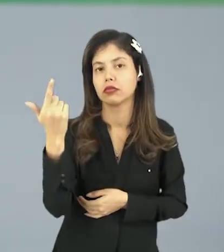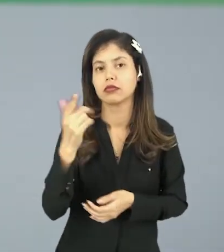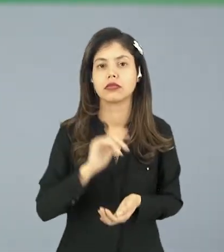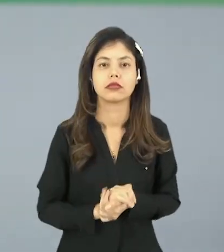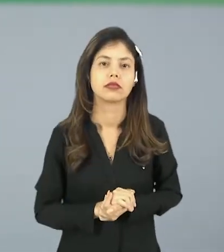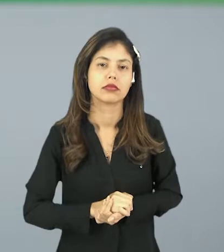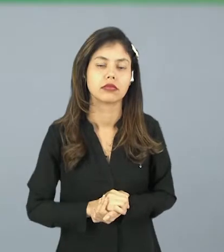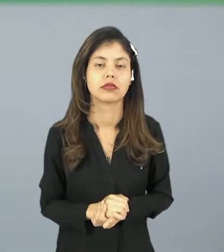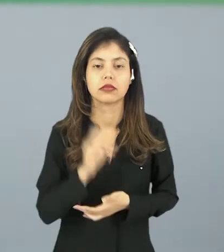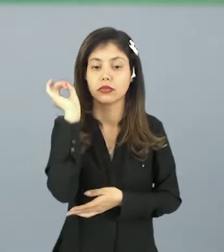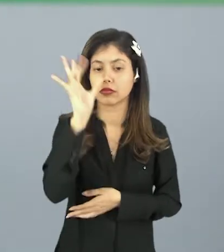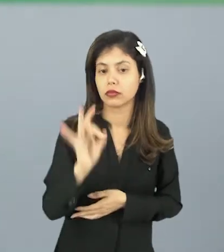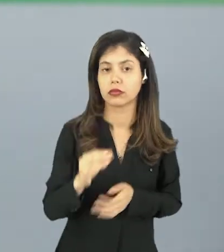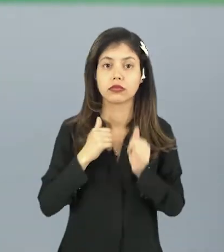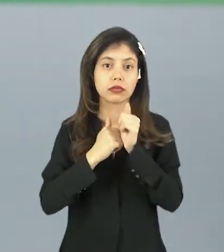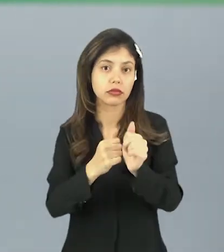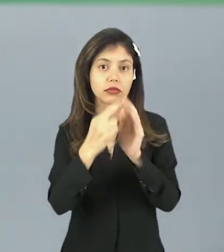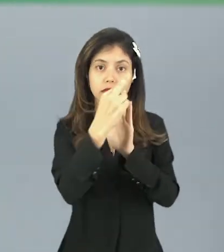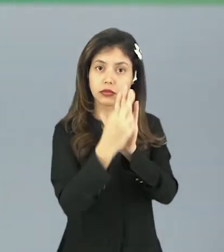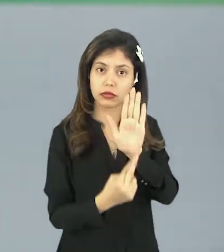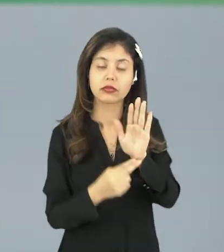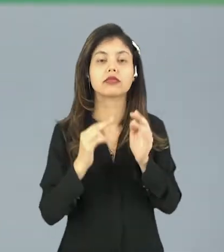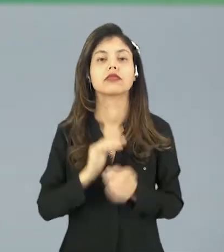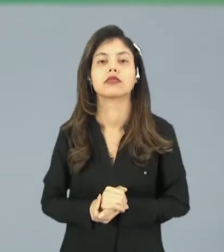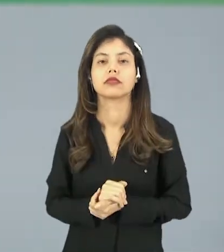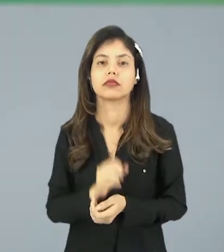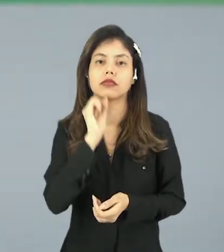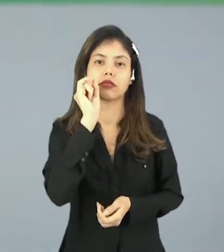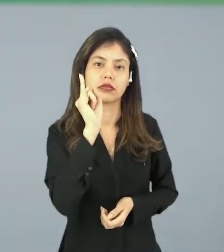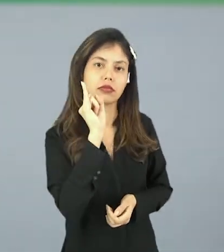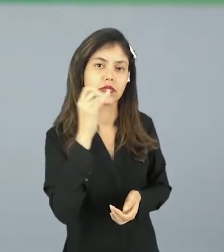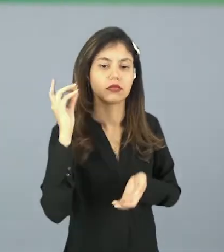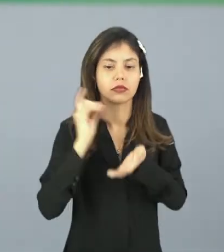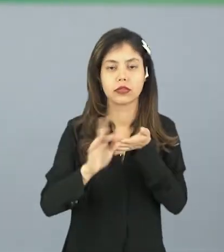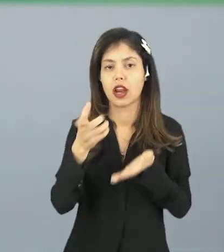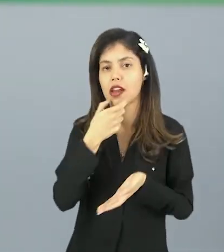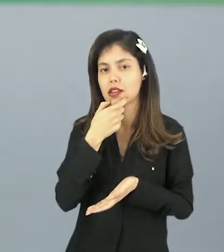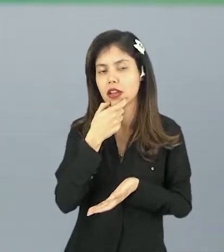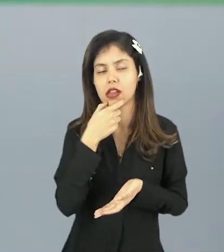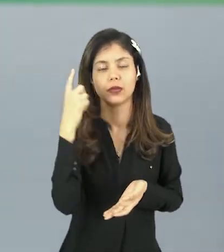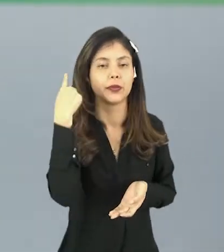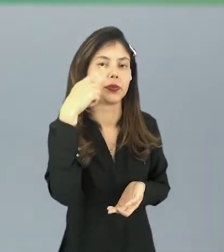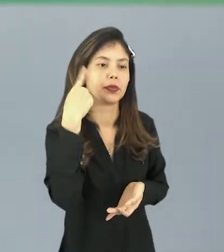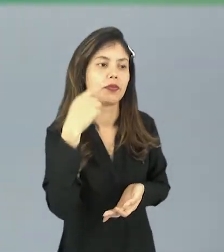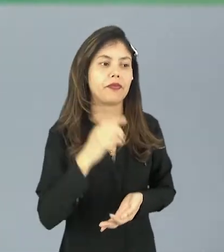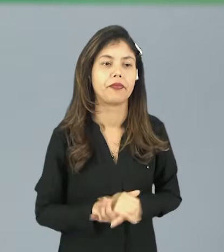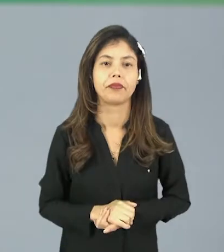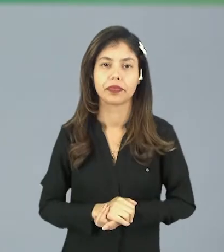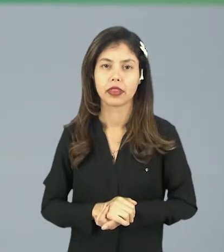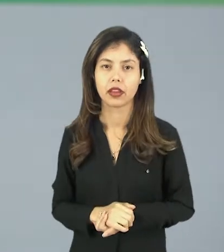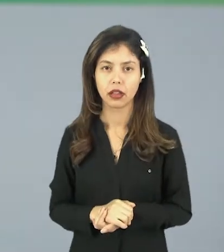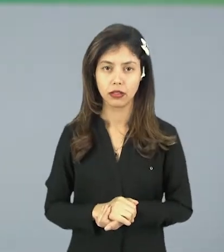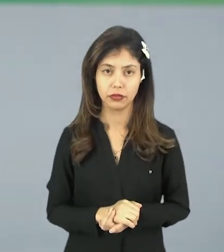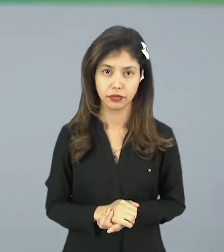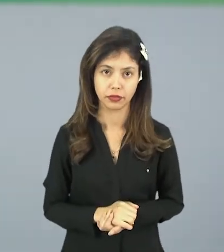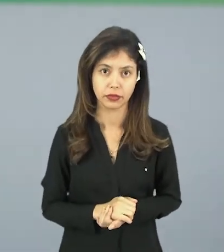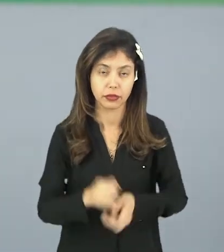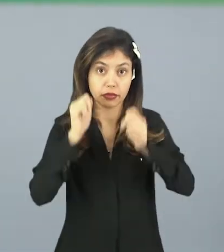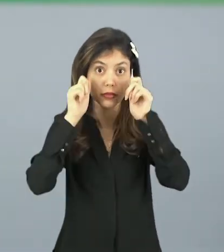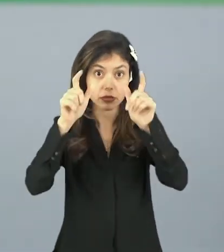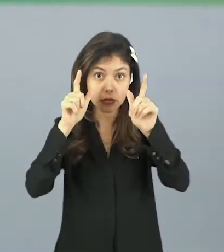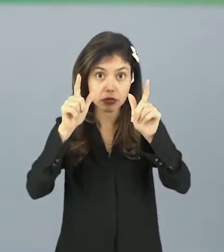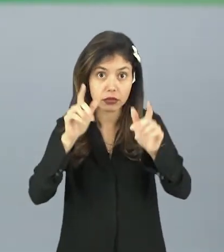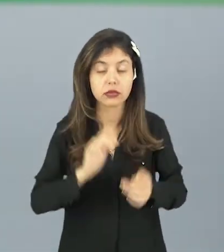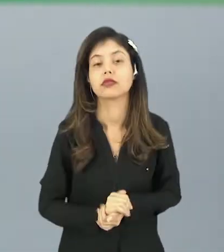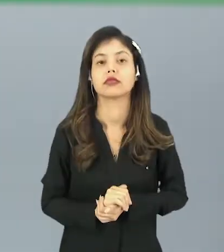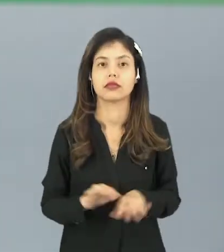têm. Mas cada um segue uma regra. Tem dicionário, às vezes, até de inglês, de espanhol, tá? Então, a gente tem que se atentar ao